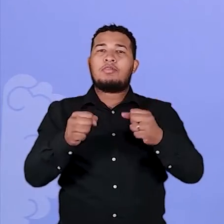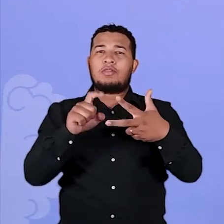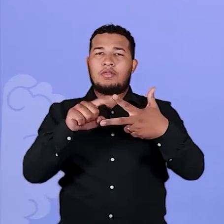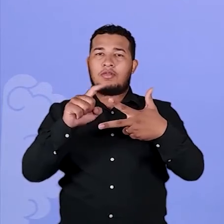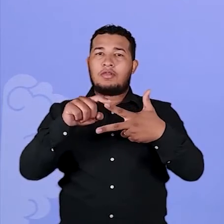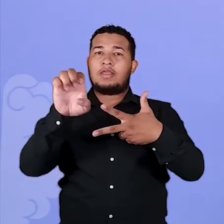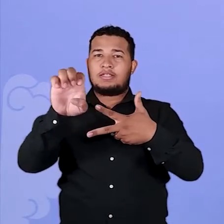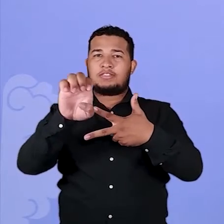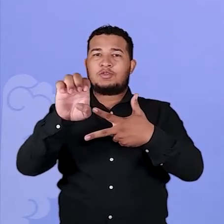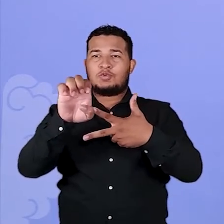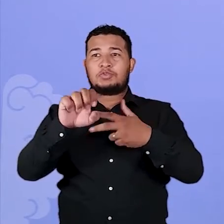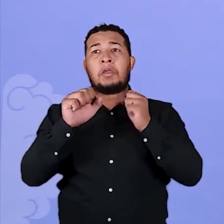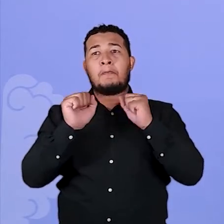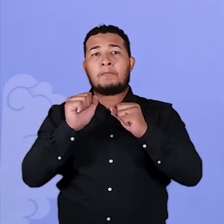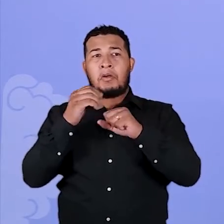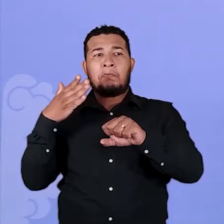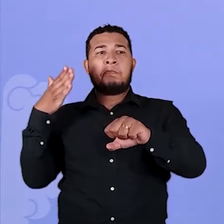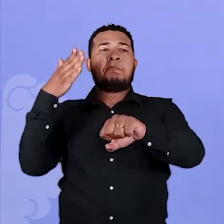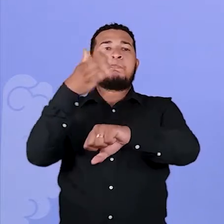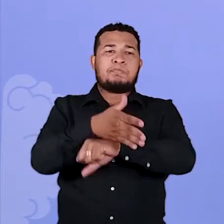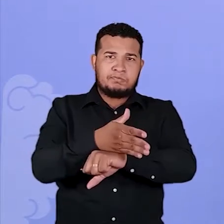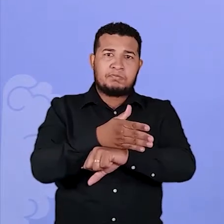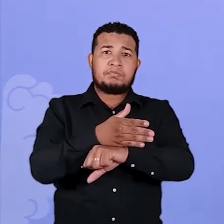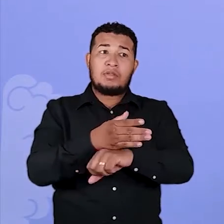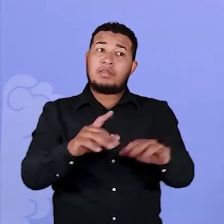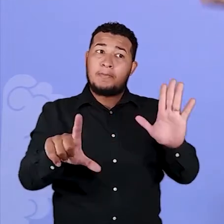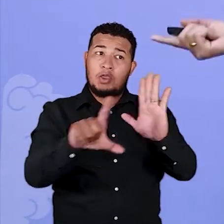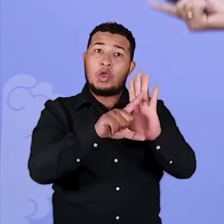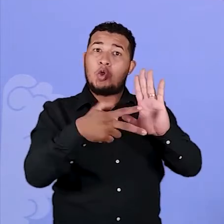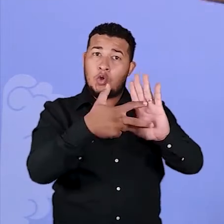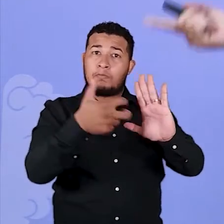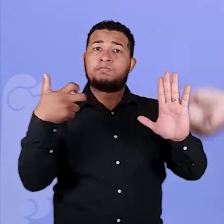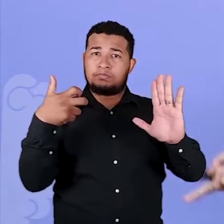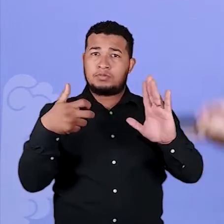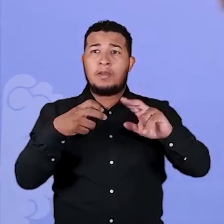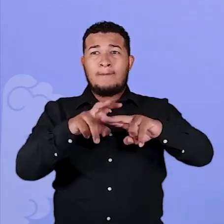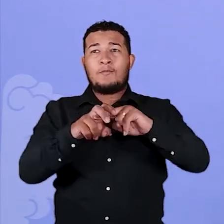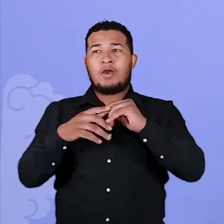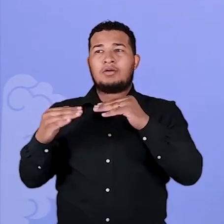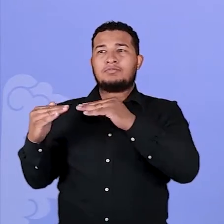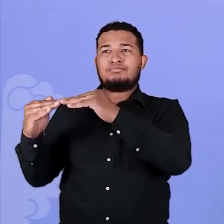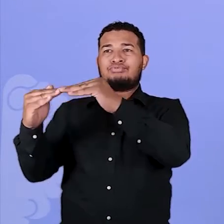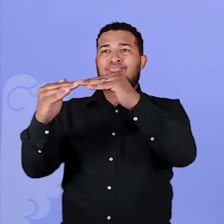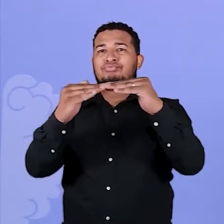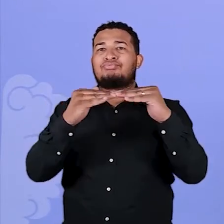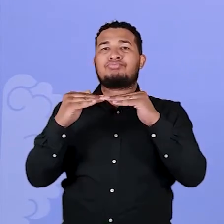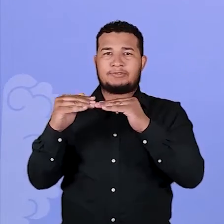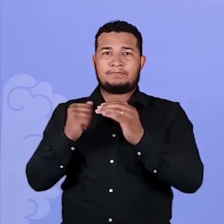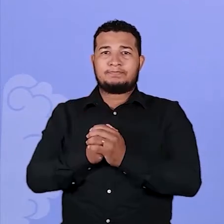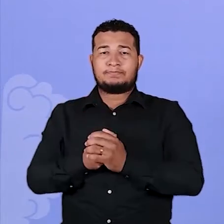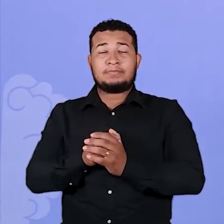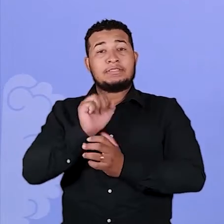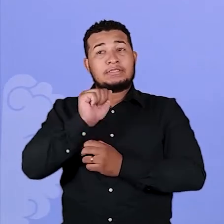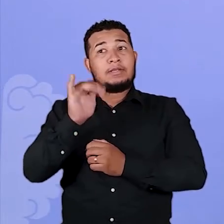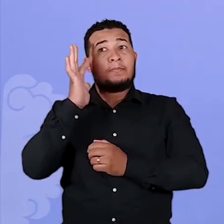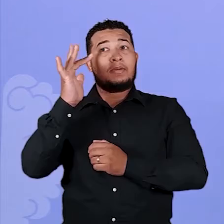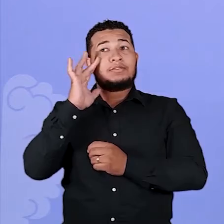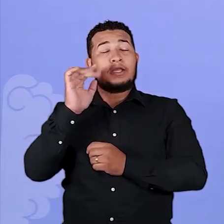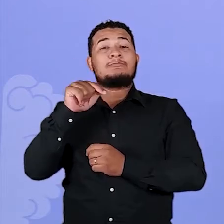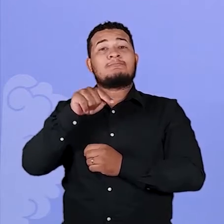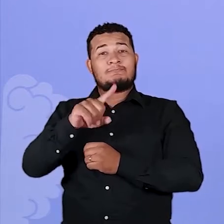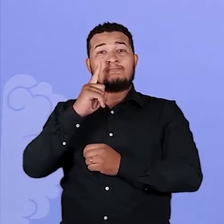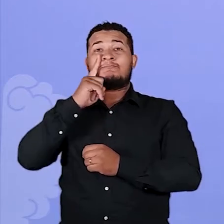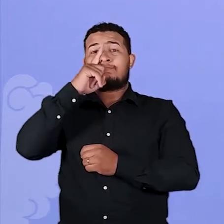possui um direito de ir até mesmo contra a lei em nome do bem comum. E se vocês pensarem